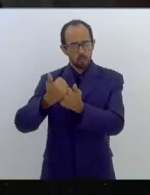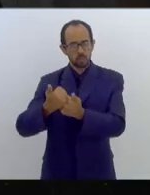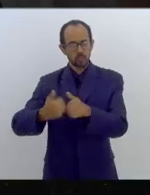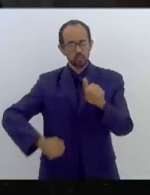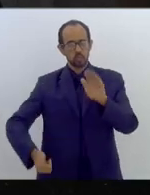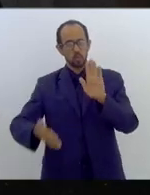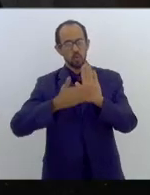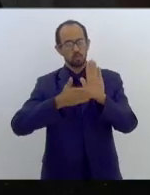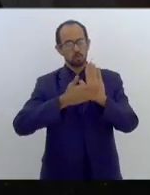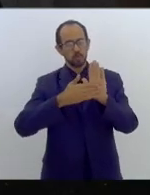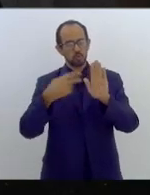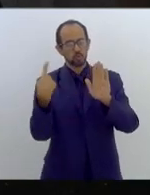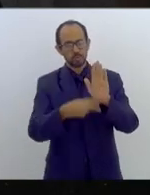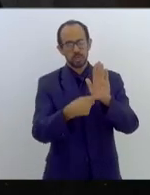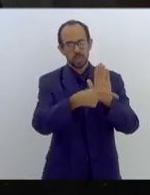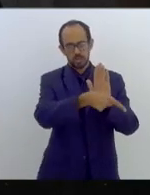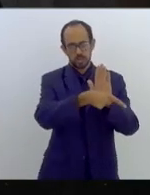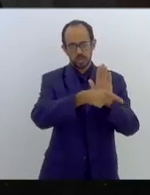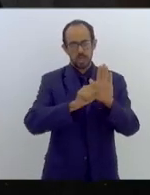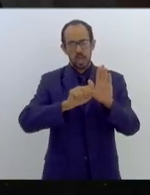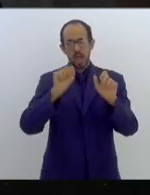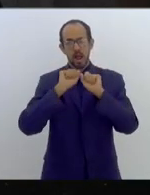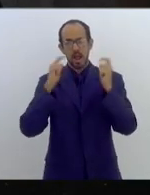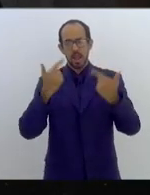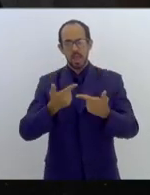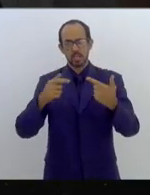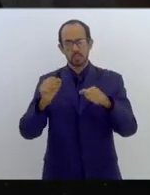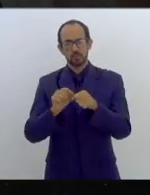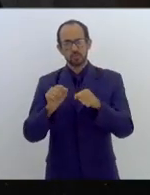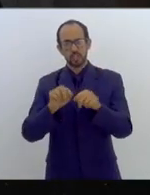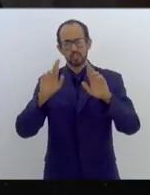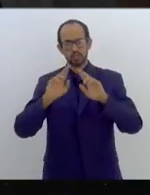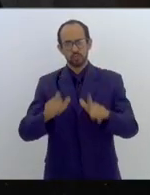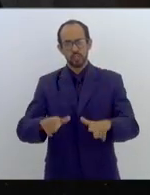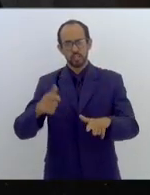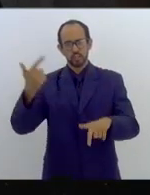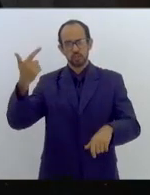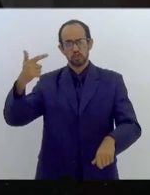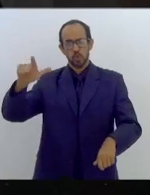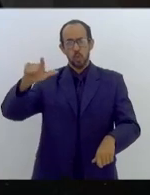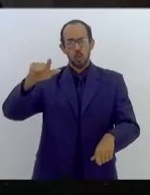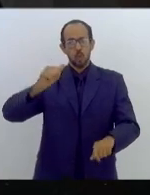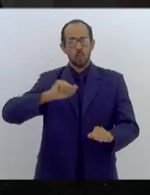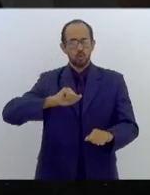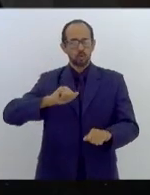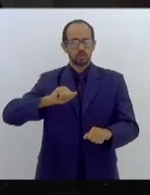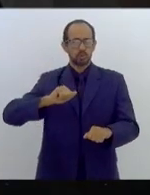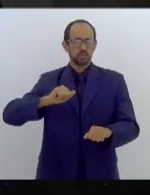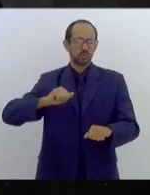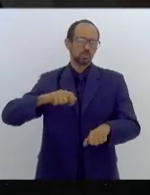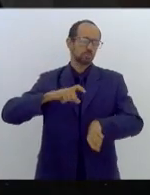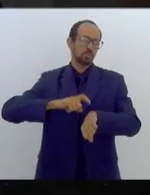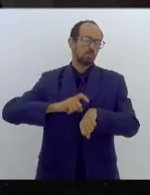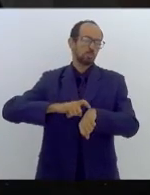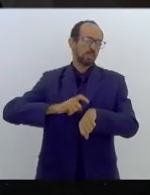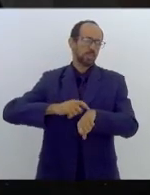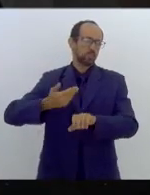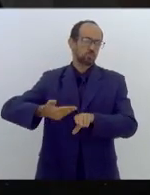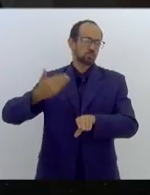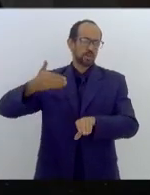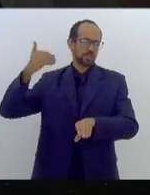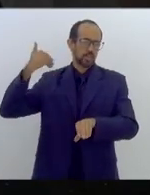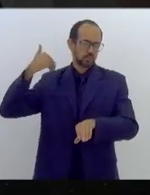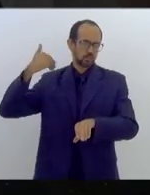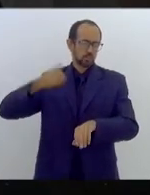né, a Assembleia Legislativa se diferenciou das suas, digamos assim, etapas anteriores de funcionamento, em pelo